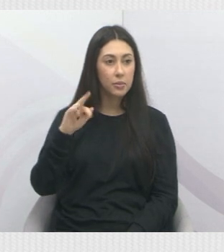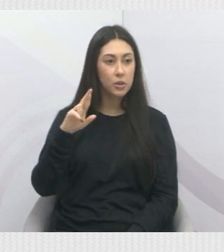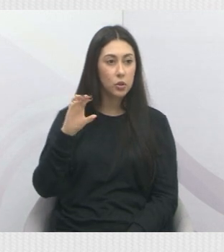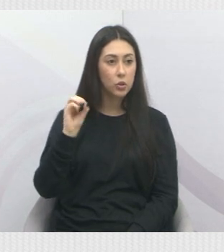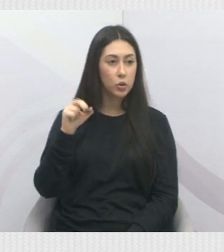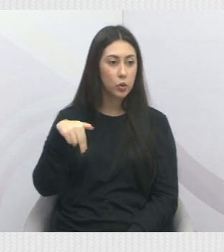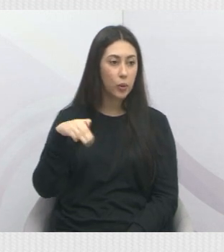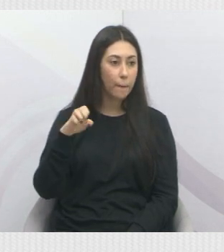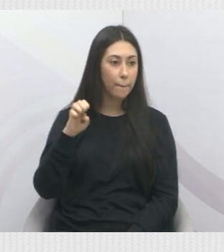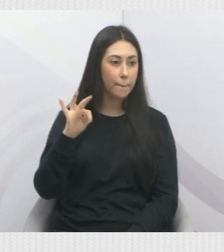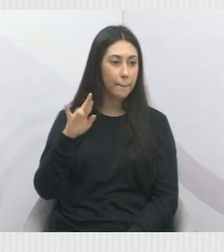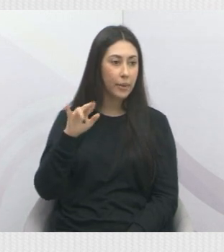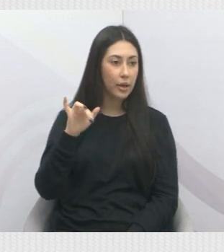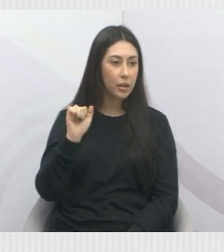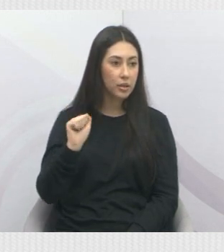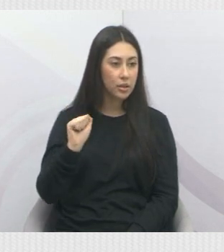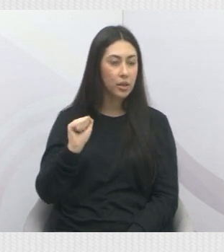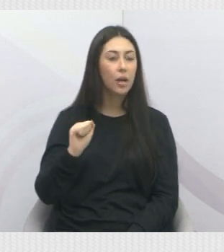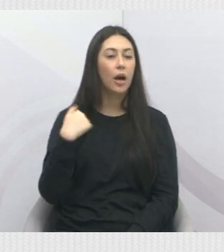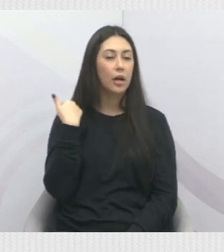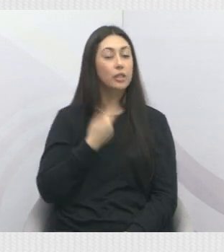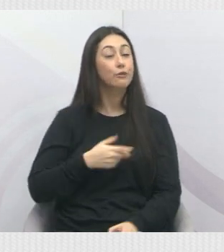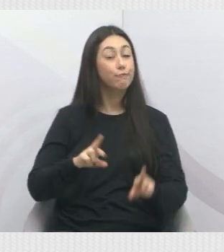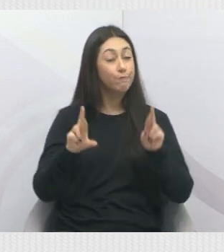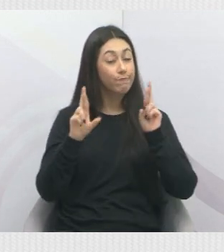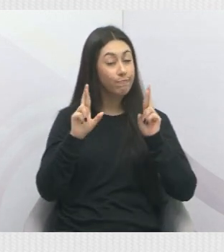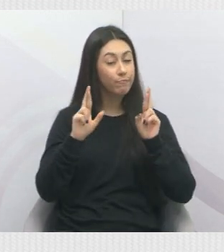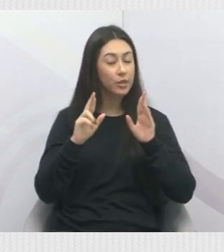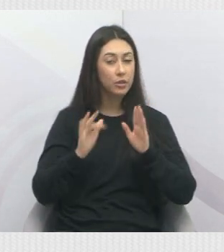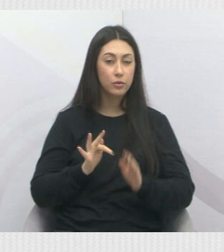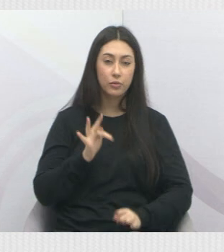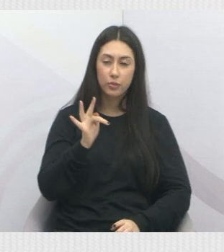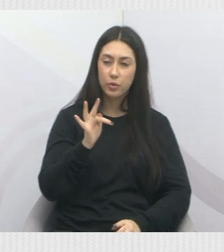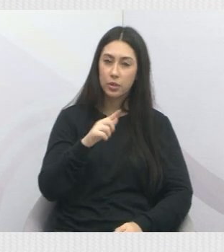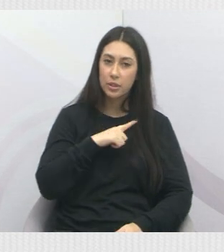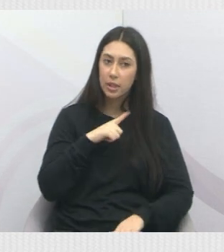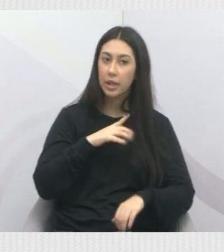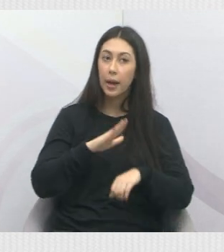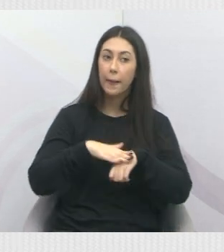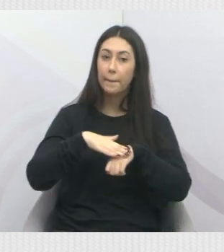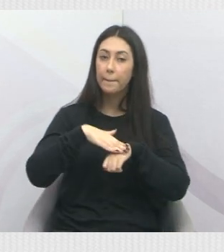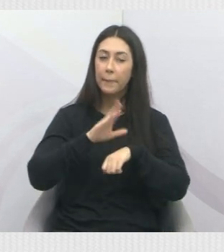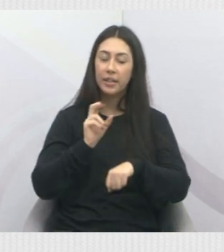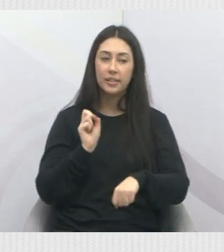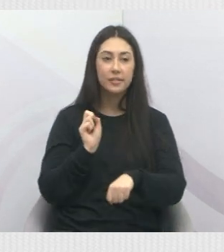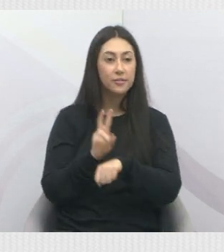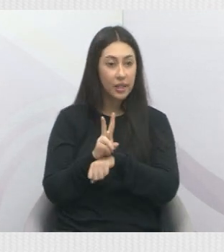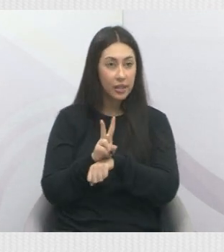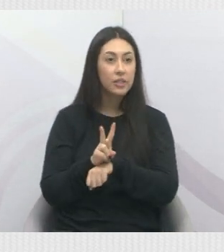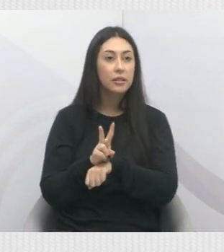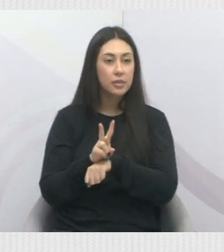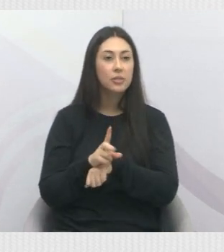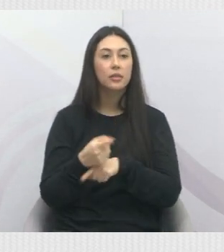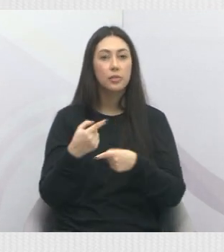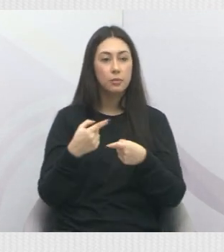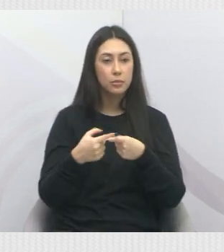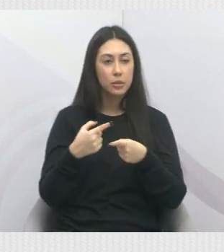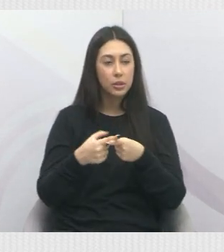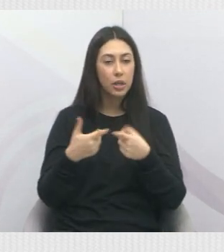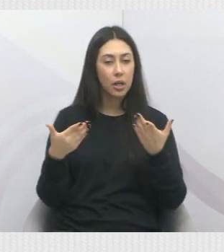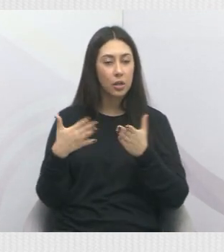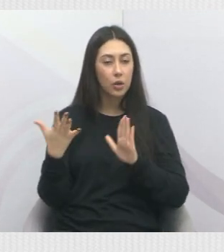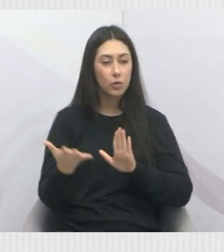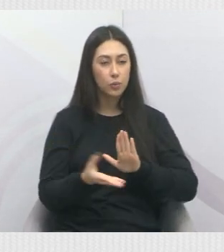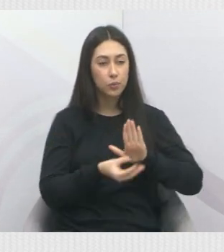pelo menos nos próximos quadrimestres, a gente espera ter uma demanda já agendada no primeiro quadrimestre, porque ela vai ser